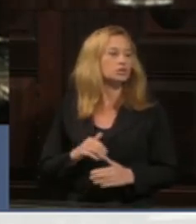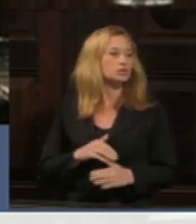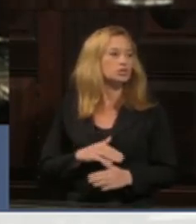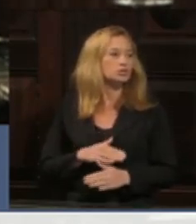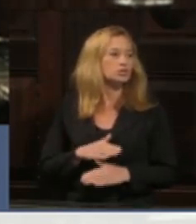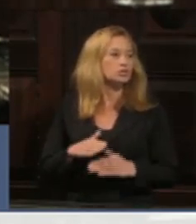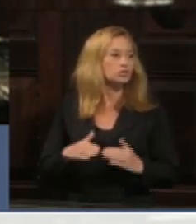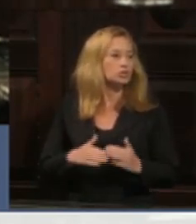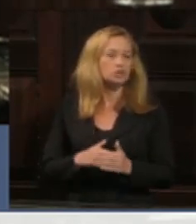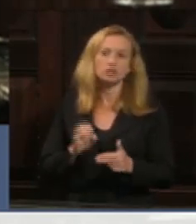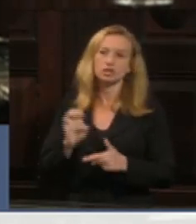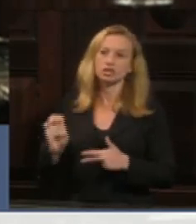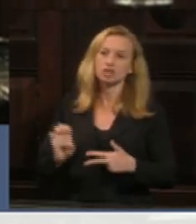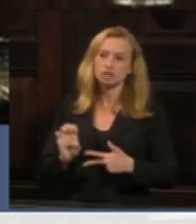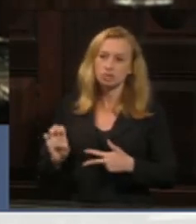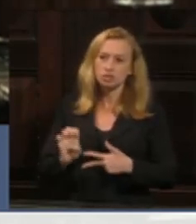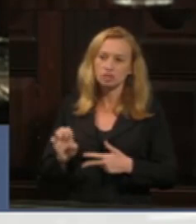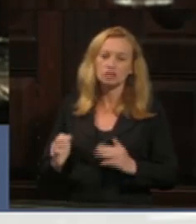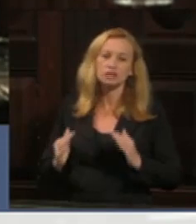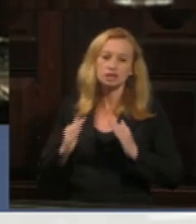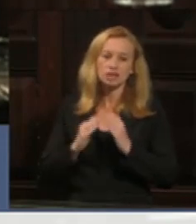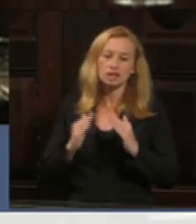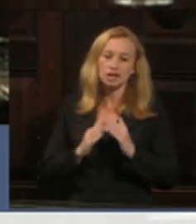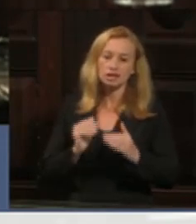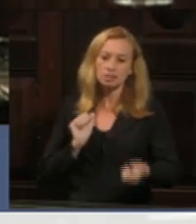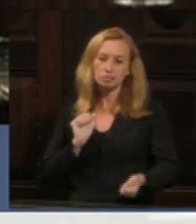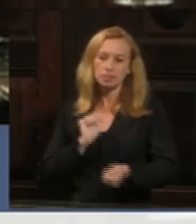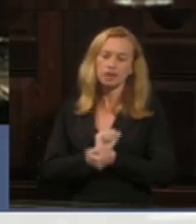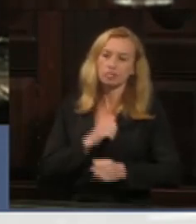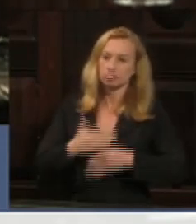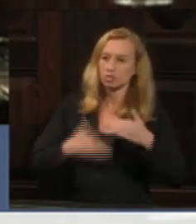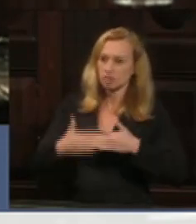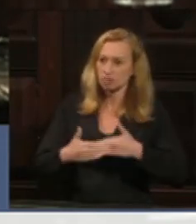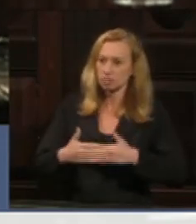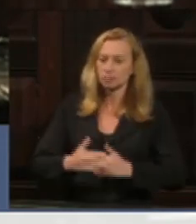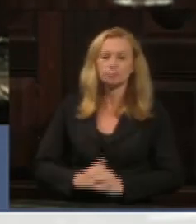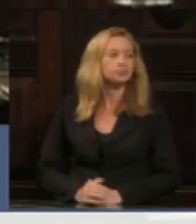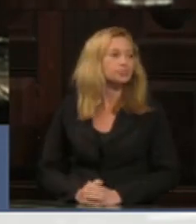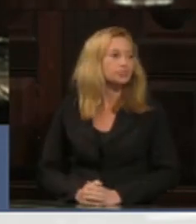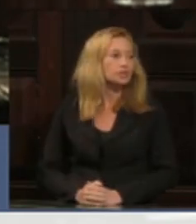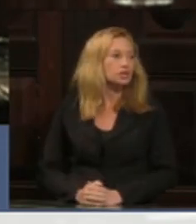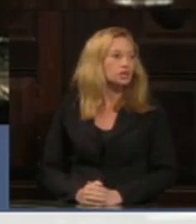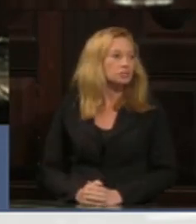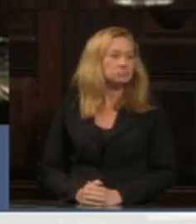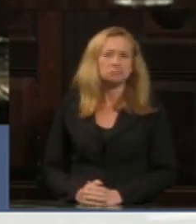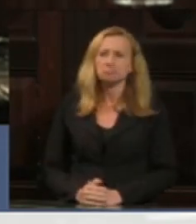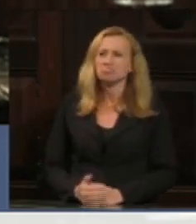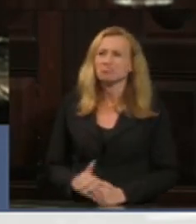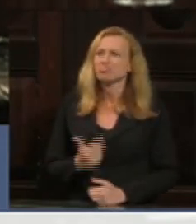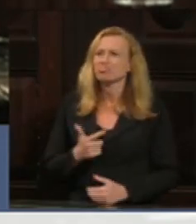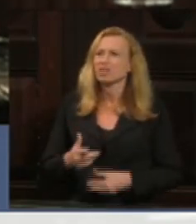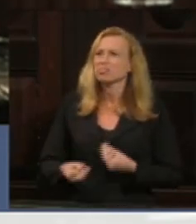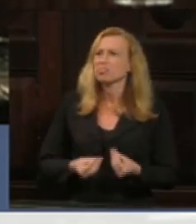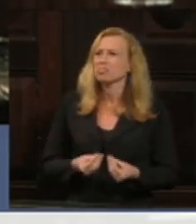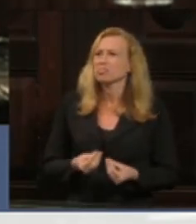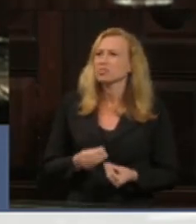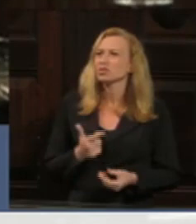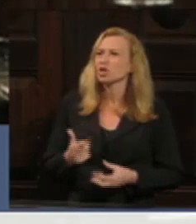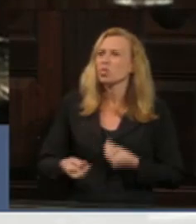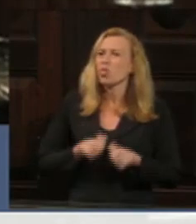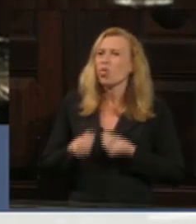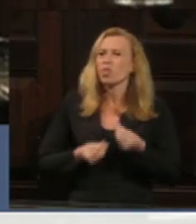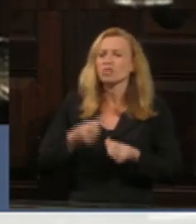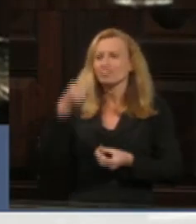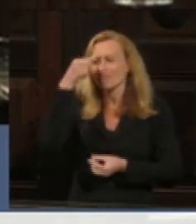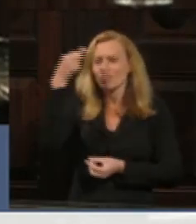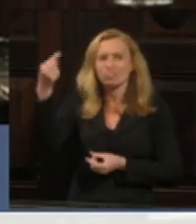dessa casa, de interromper esse processo. Não dá mais para idealizar uma política de